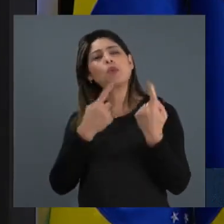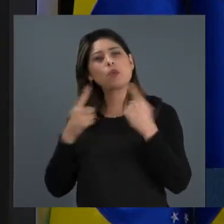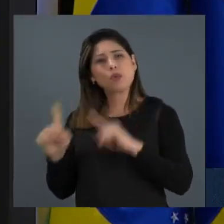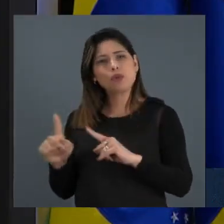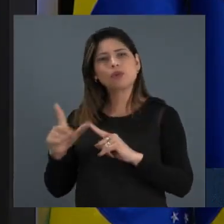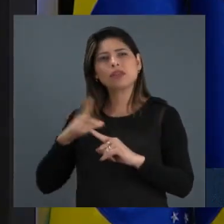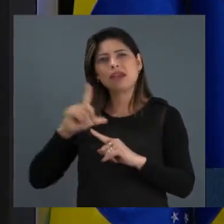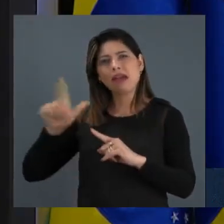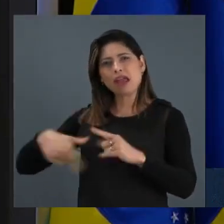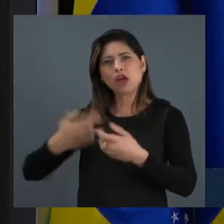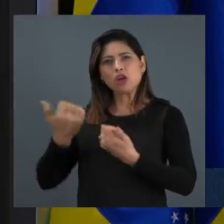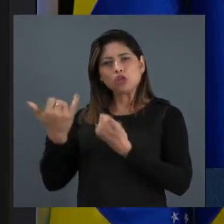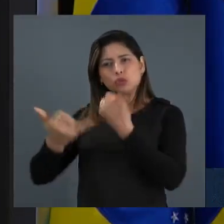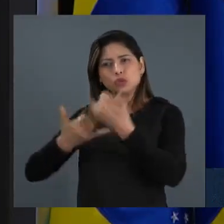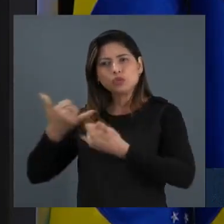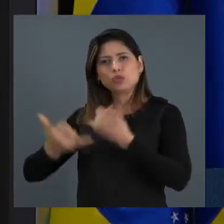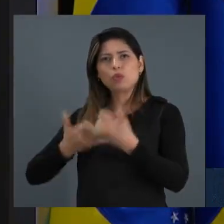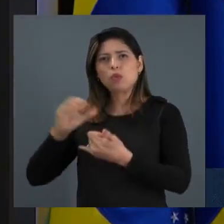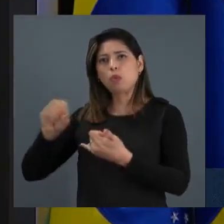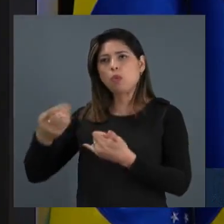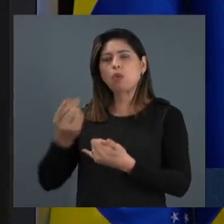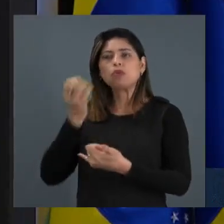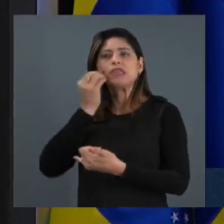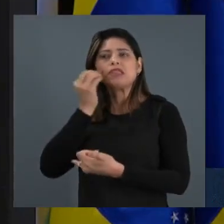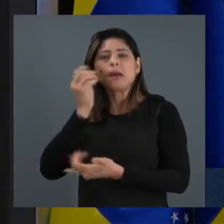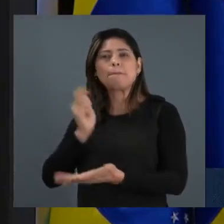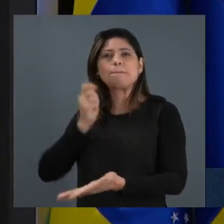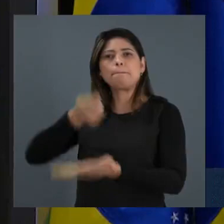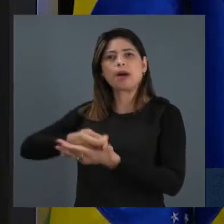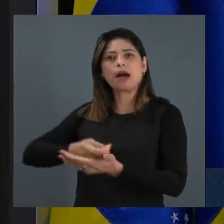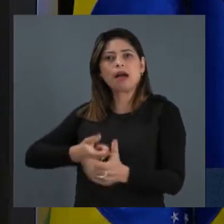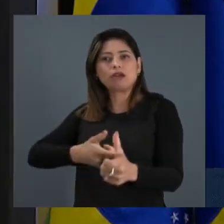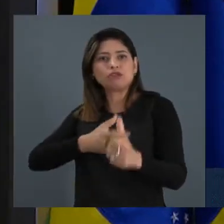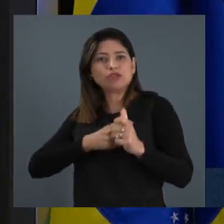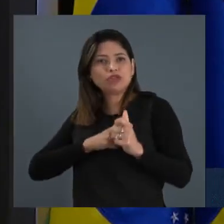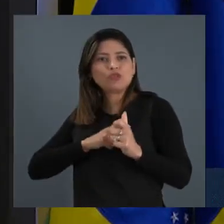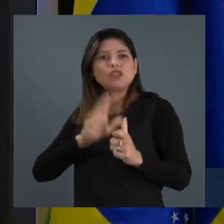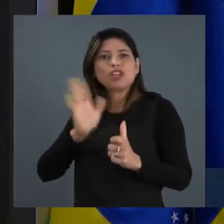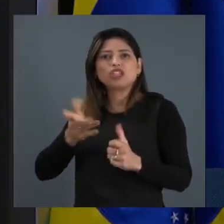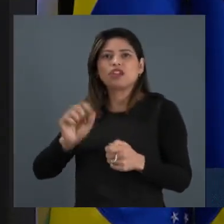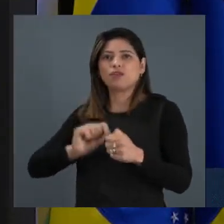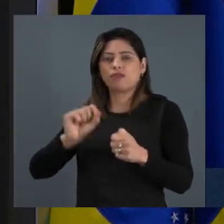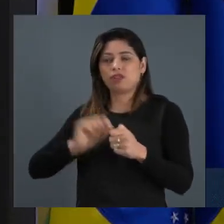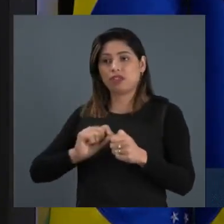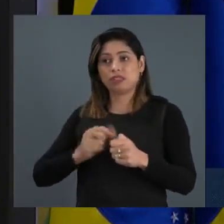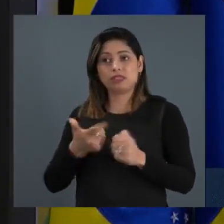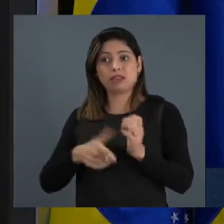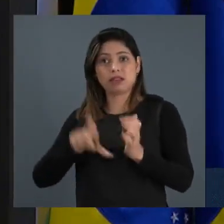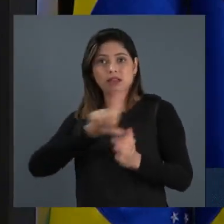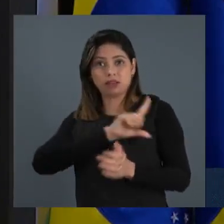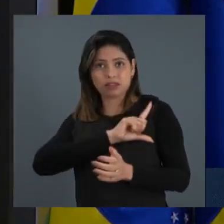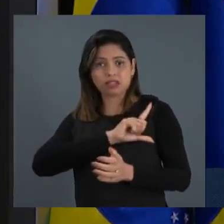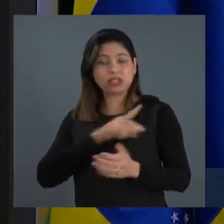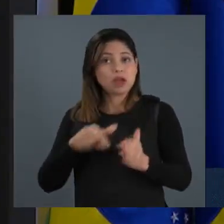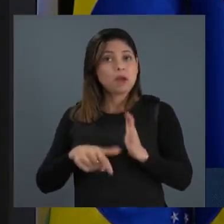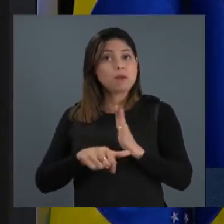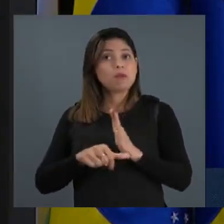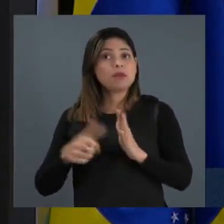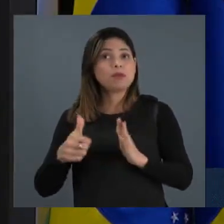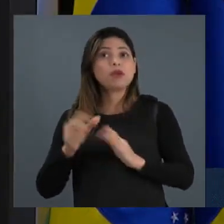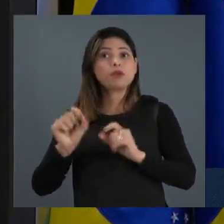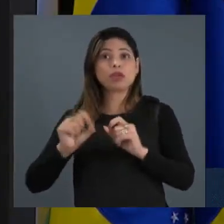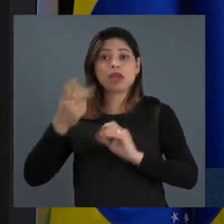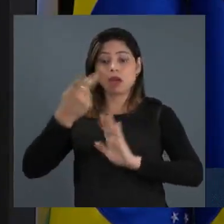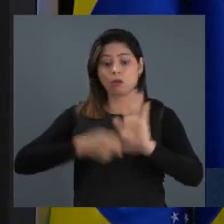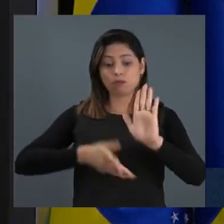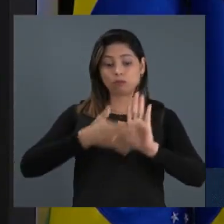jogo ou mesmo para pagar as dívidas contraídas. O primeiro dos argumentos dos magnatas, porque esse projeto é